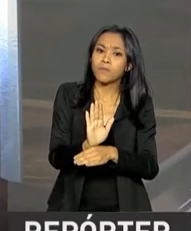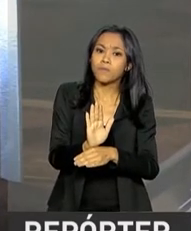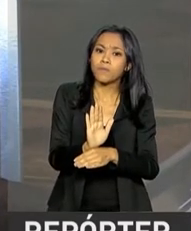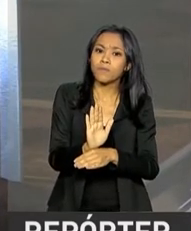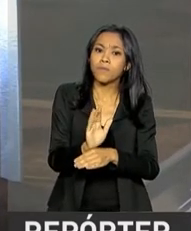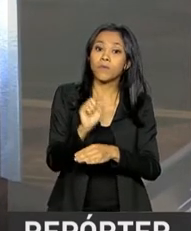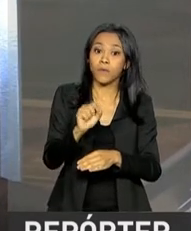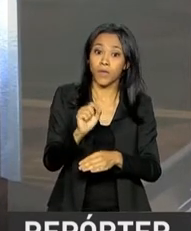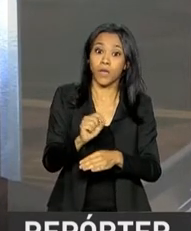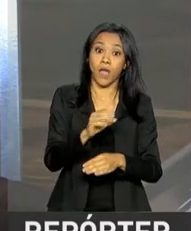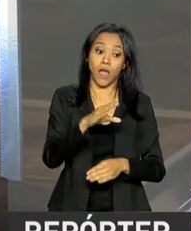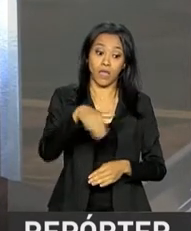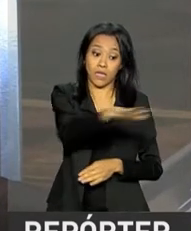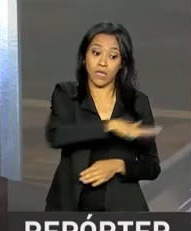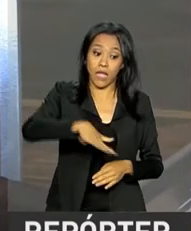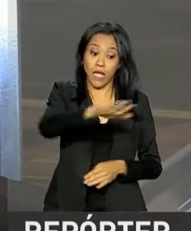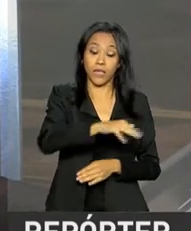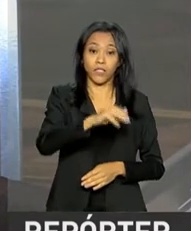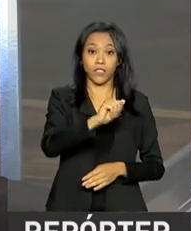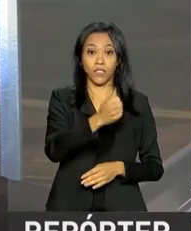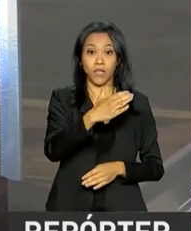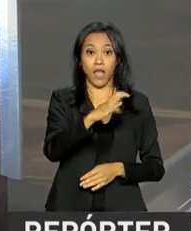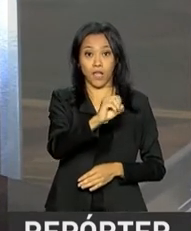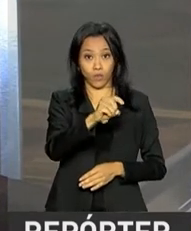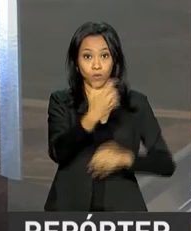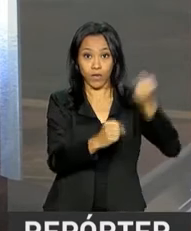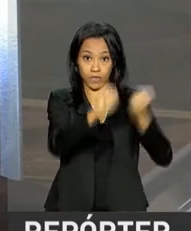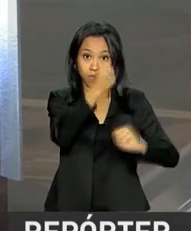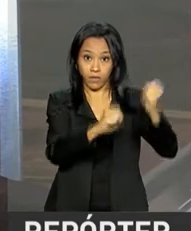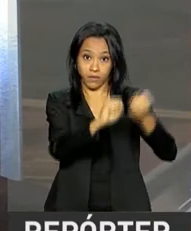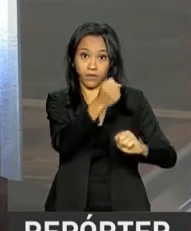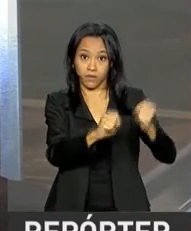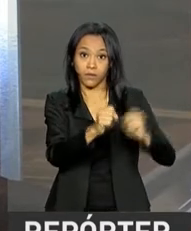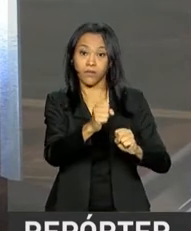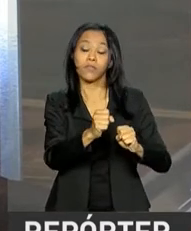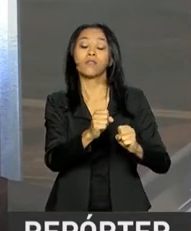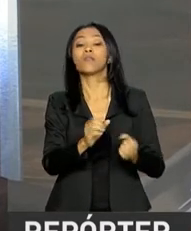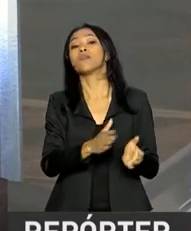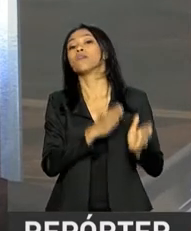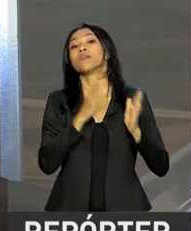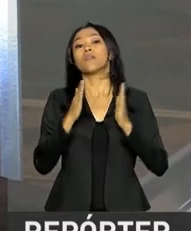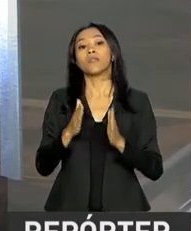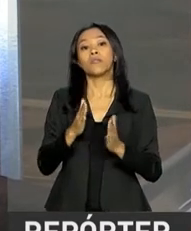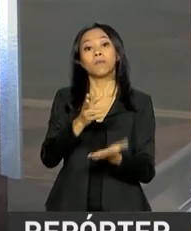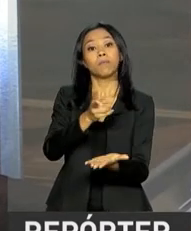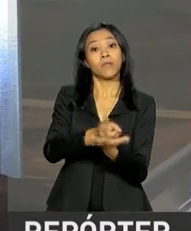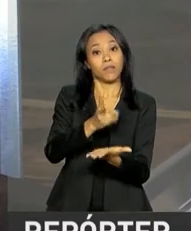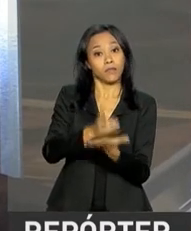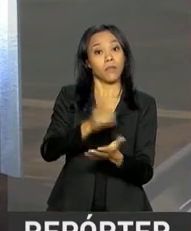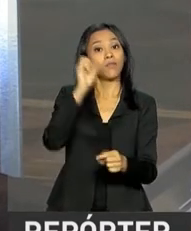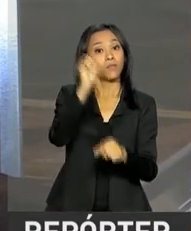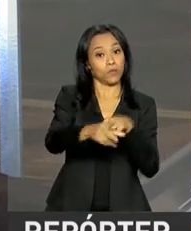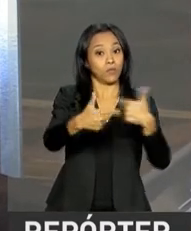a produção de aço, né? As empresas que produzem aço, né? E preserva os